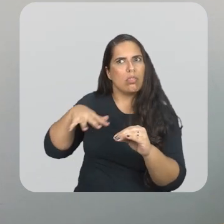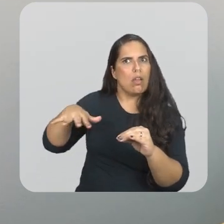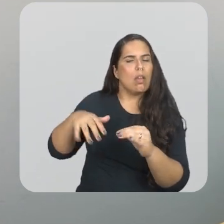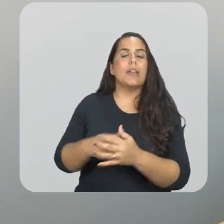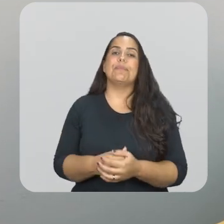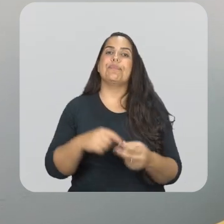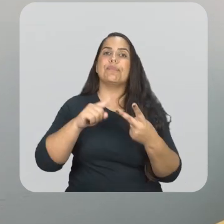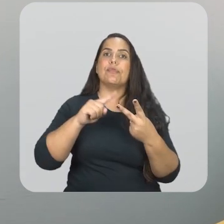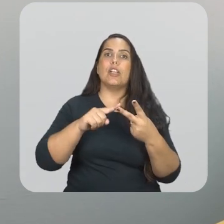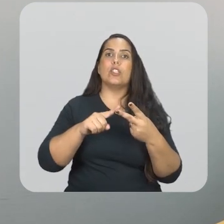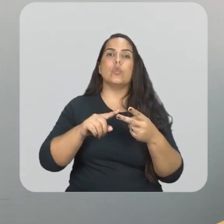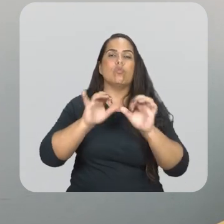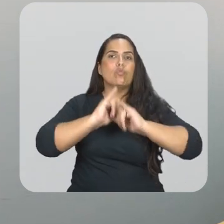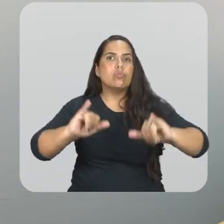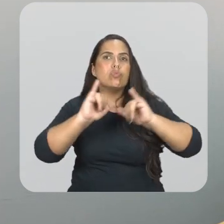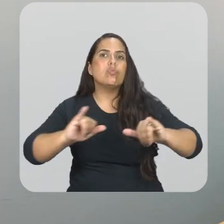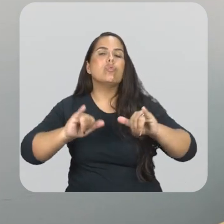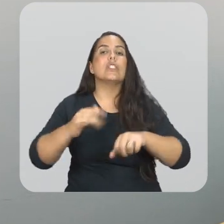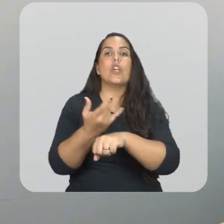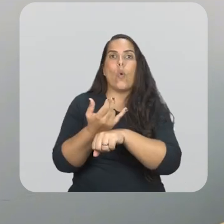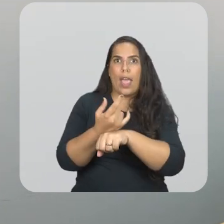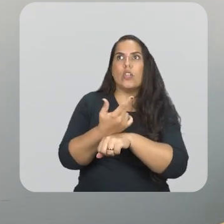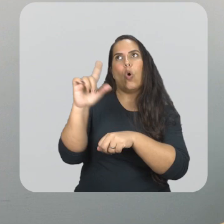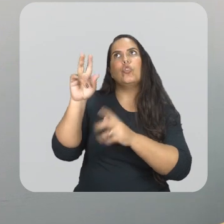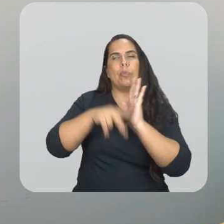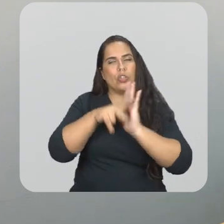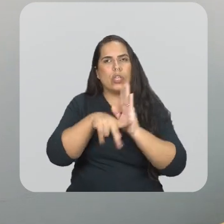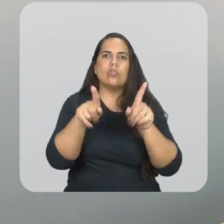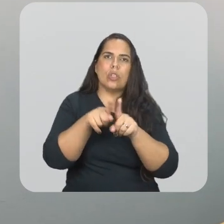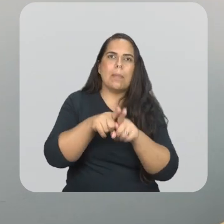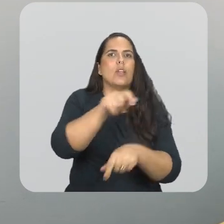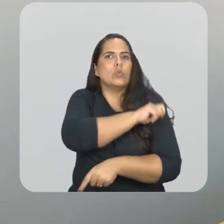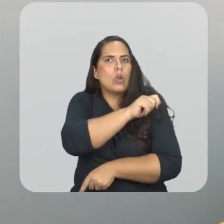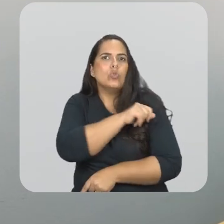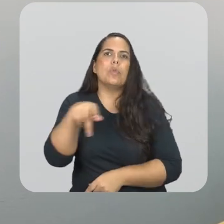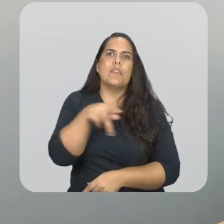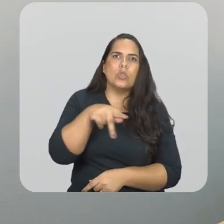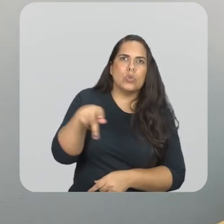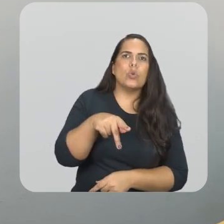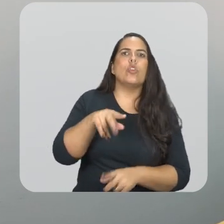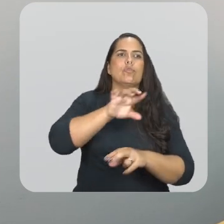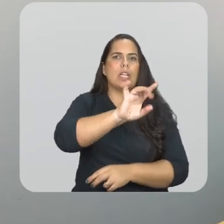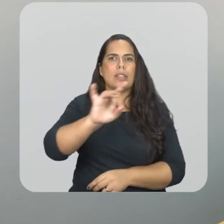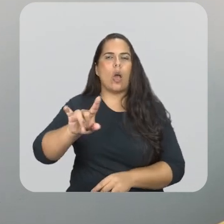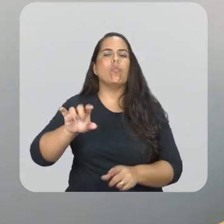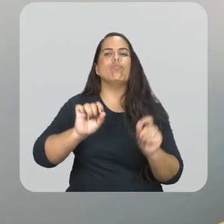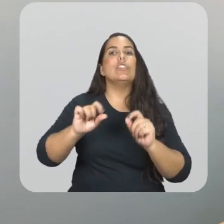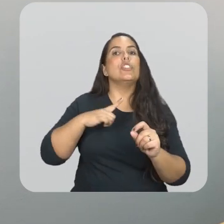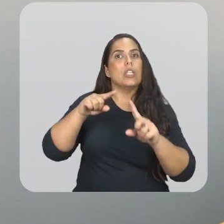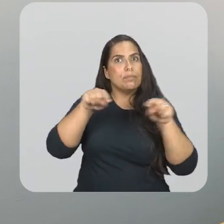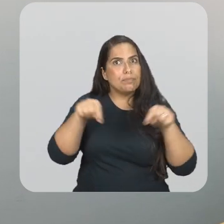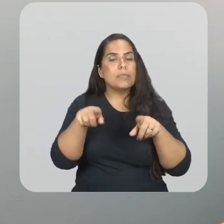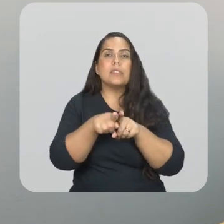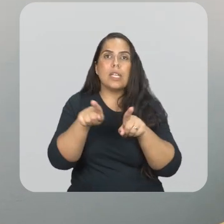Ernesto. Fez um stand da UERJ, fora os stands dos projetos, dos estudantes e dos professores, dos stands individuais, tinha